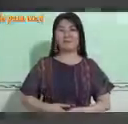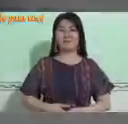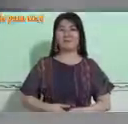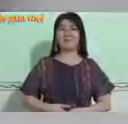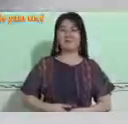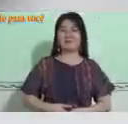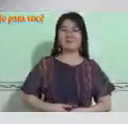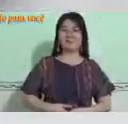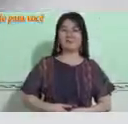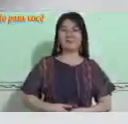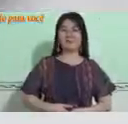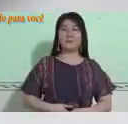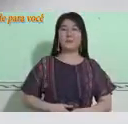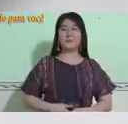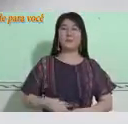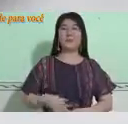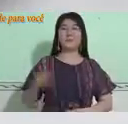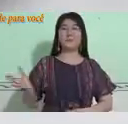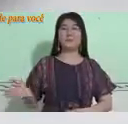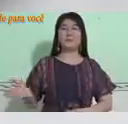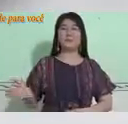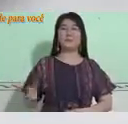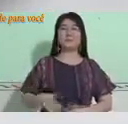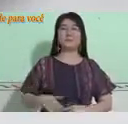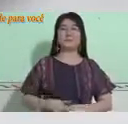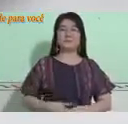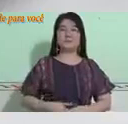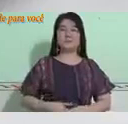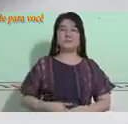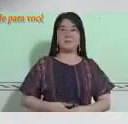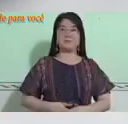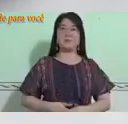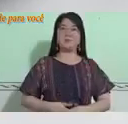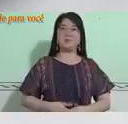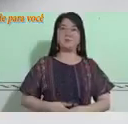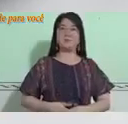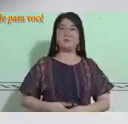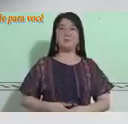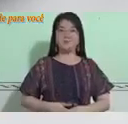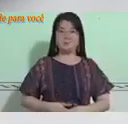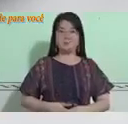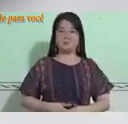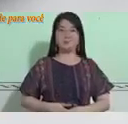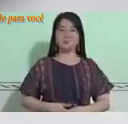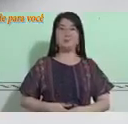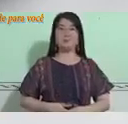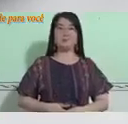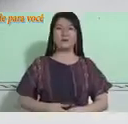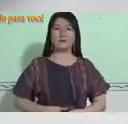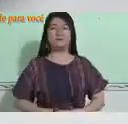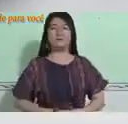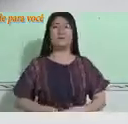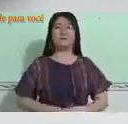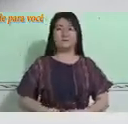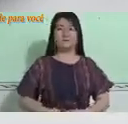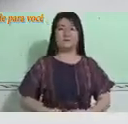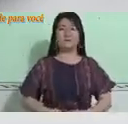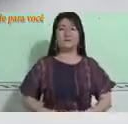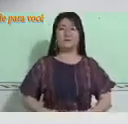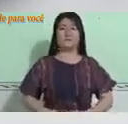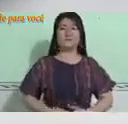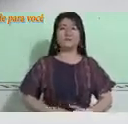PRPRSC/ODEVSOMSC/AR 3 dias antes, vírgula, iniciando como uma alimentação semilíquida que vai evoluindo progressivamente para uma